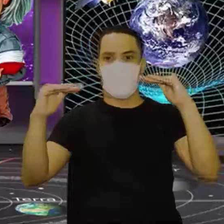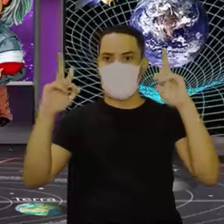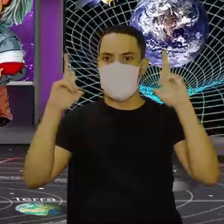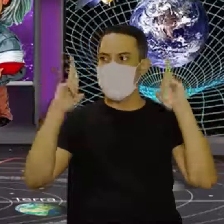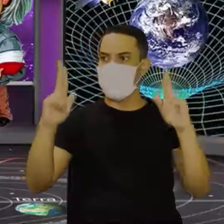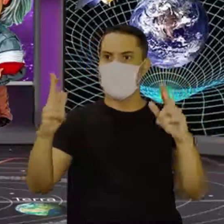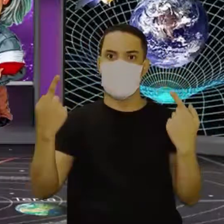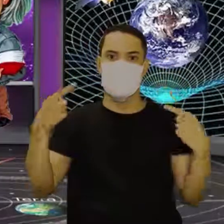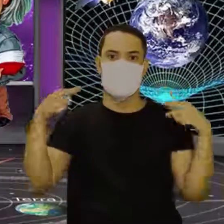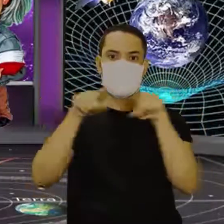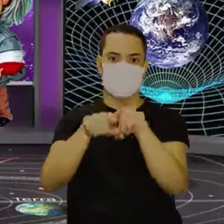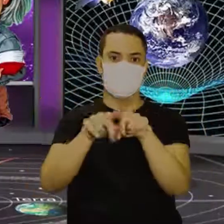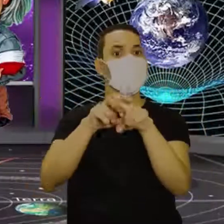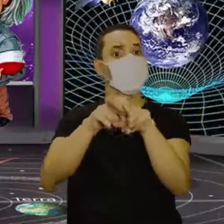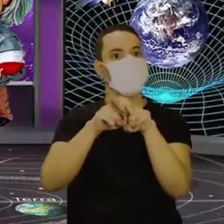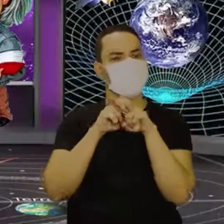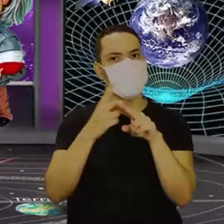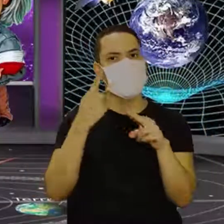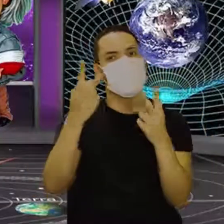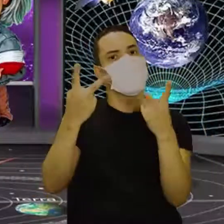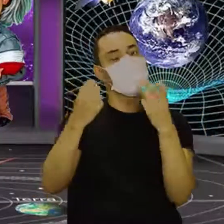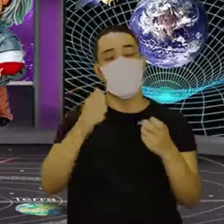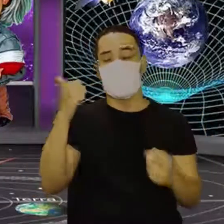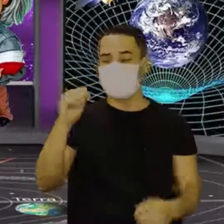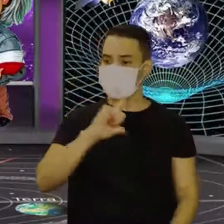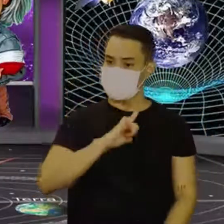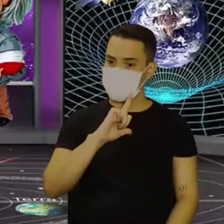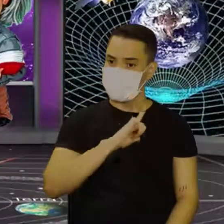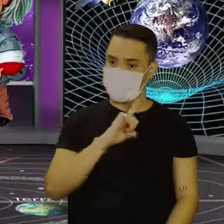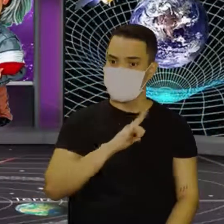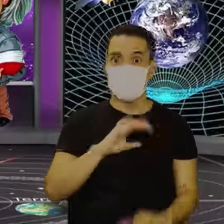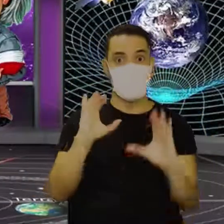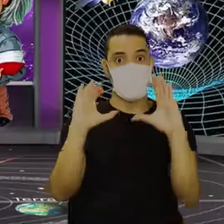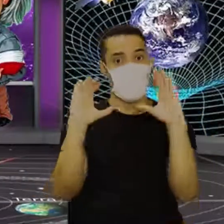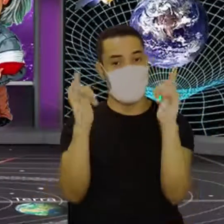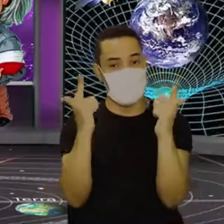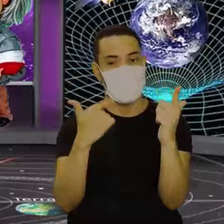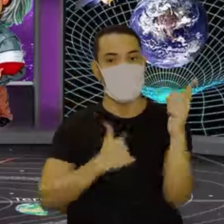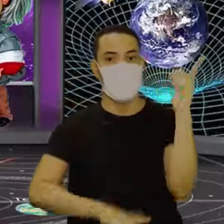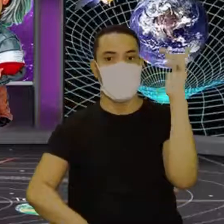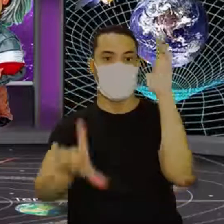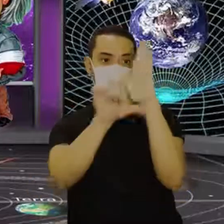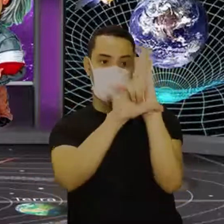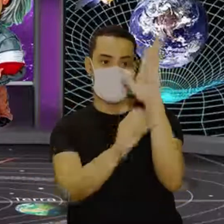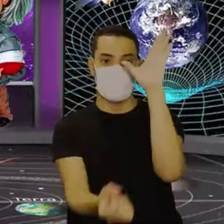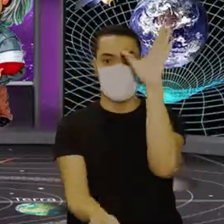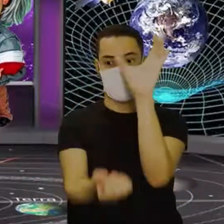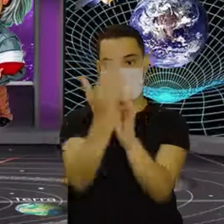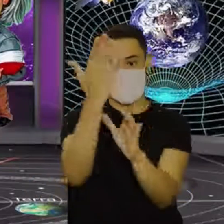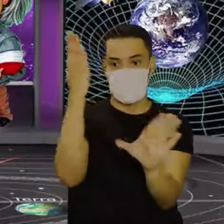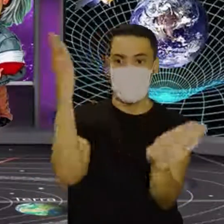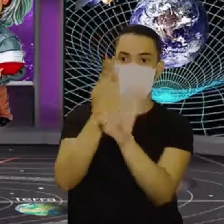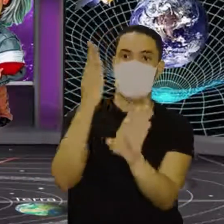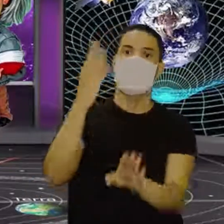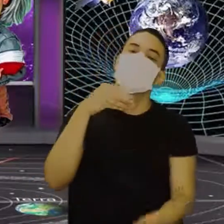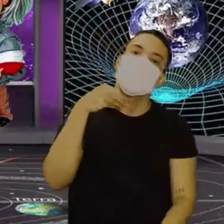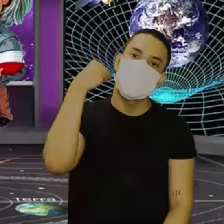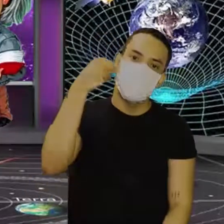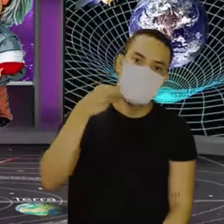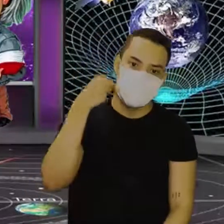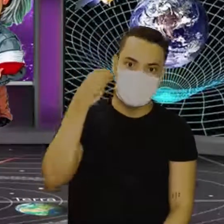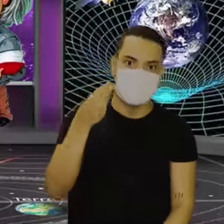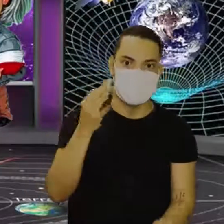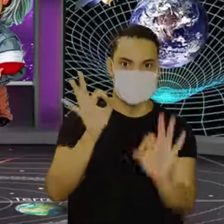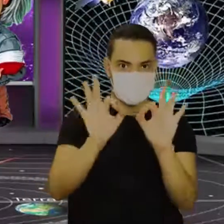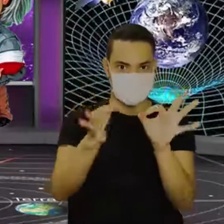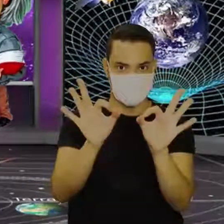A proporção, ele verificou que existe. Logo, ele formulou a lei através de quê? Experimentos.